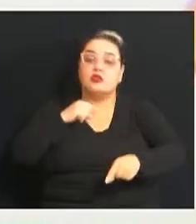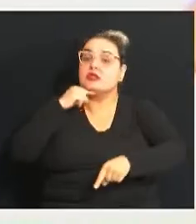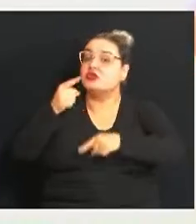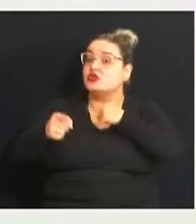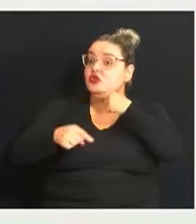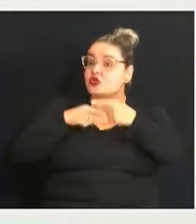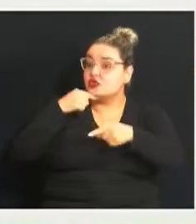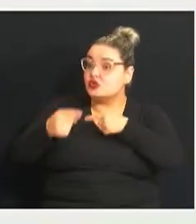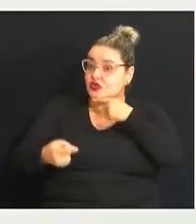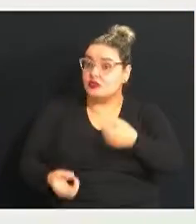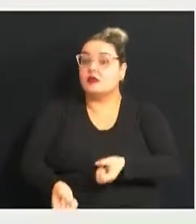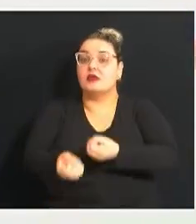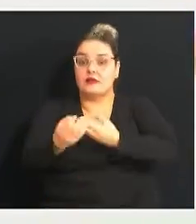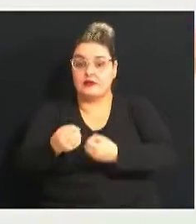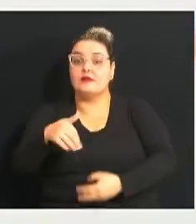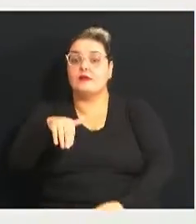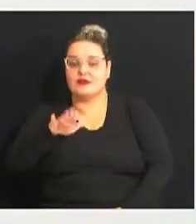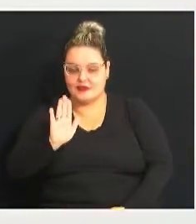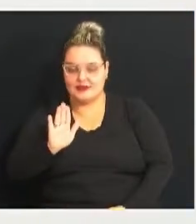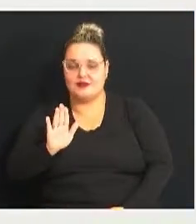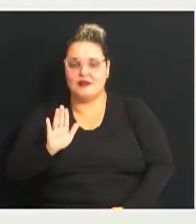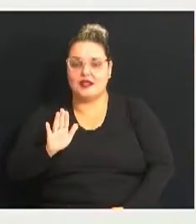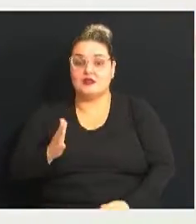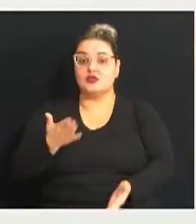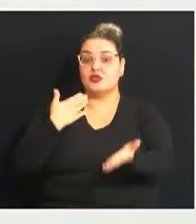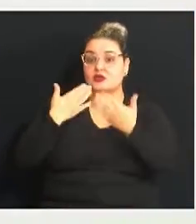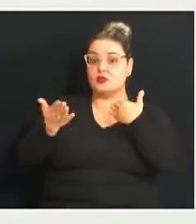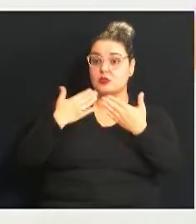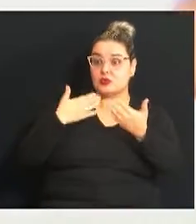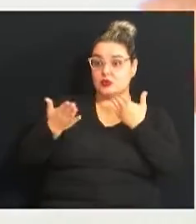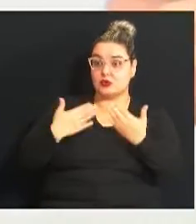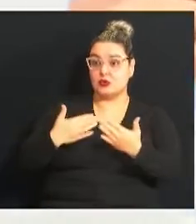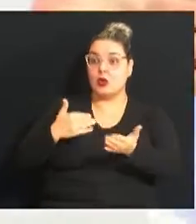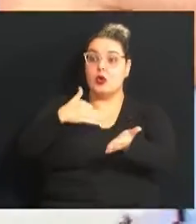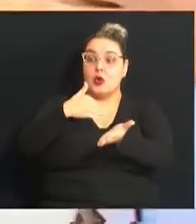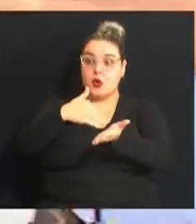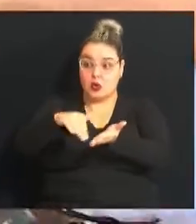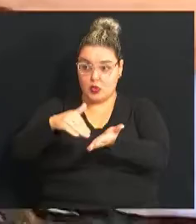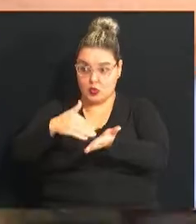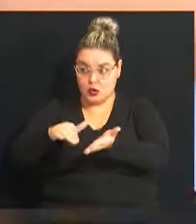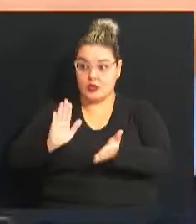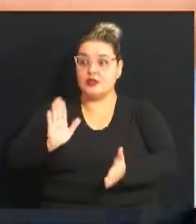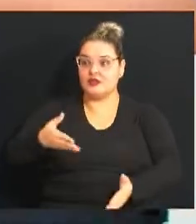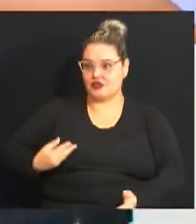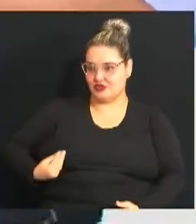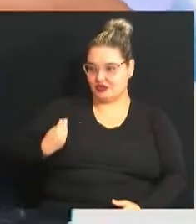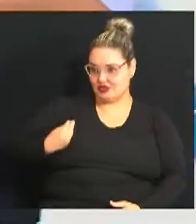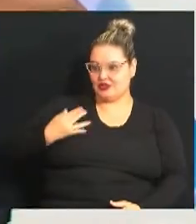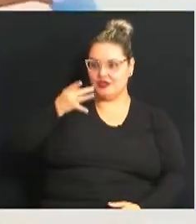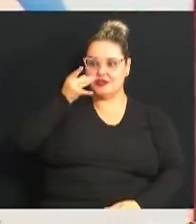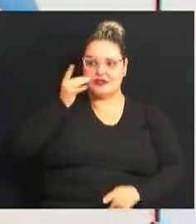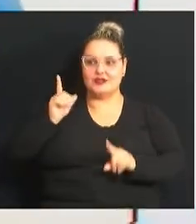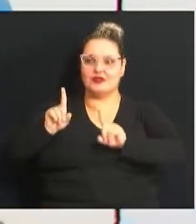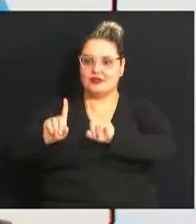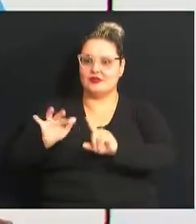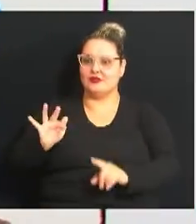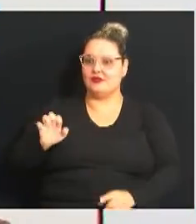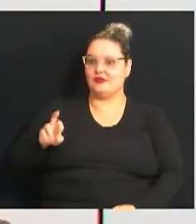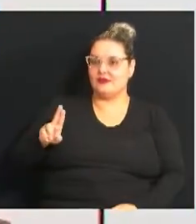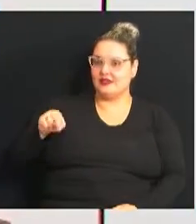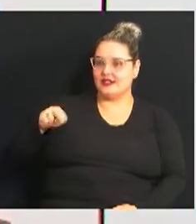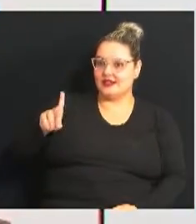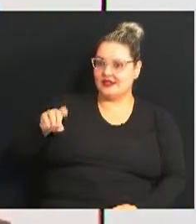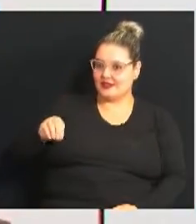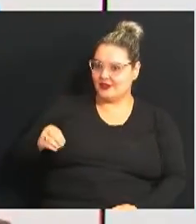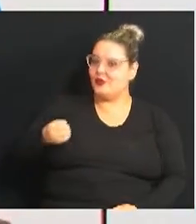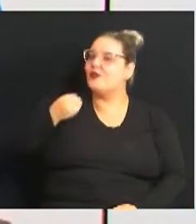e passar mais informações, nós vamos conversar com o secretário municipal que já está aqui ao meu lado, Fernando Vanin. Boa